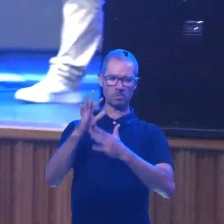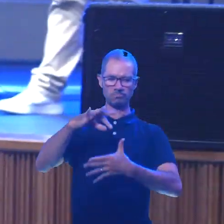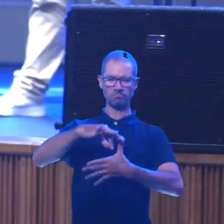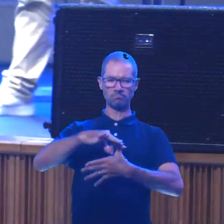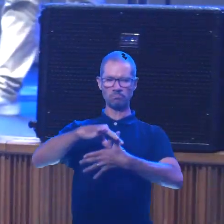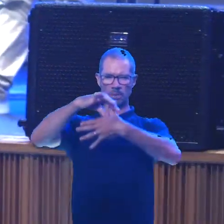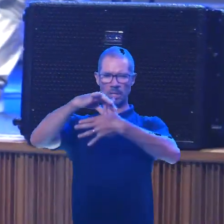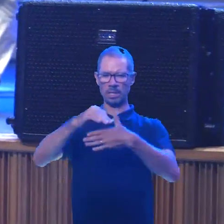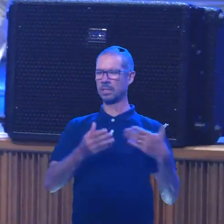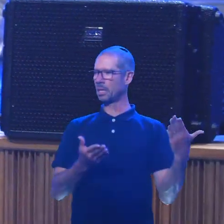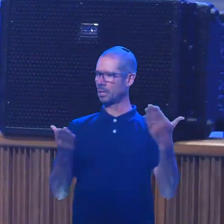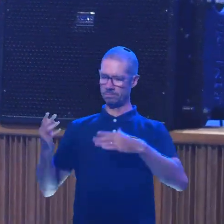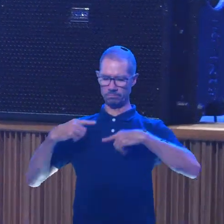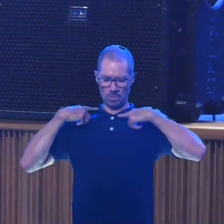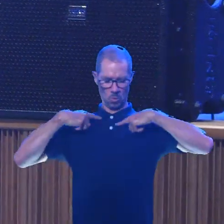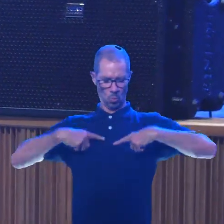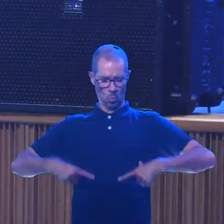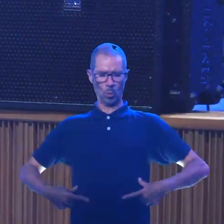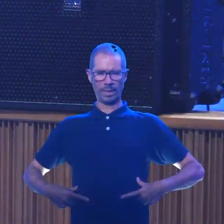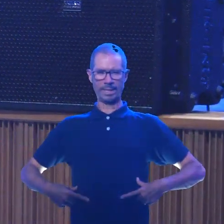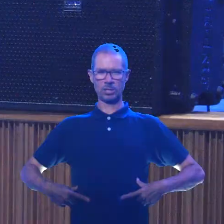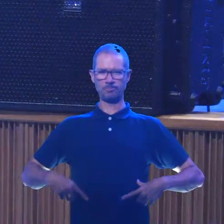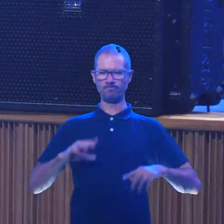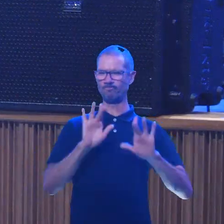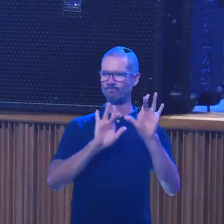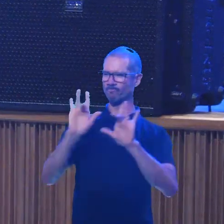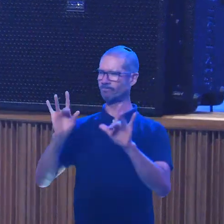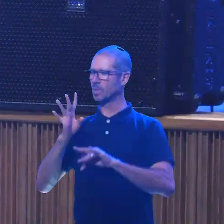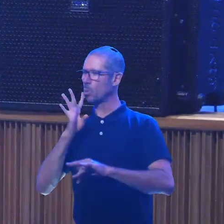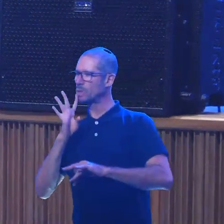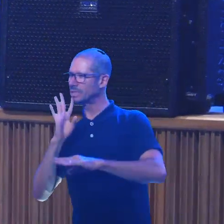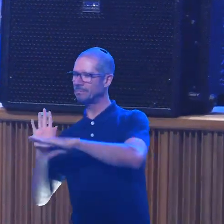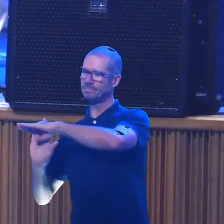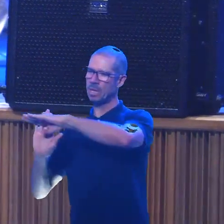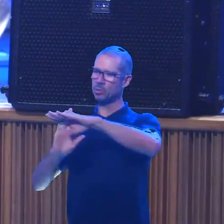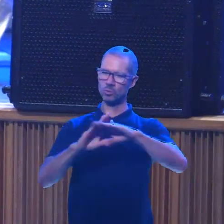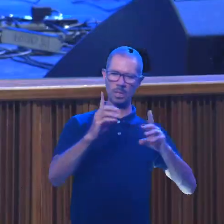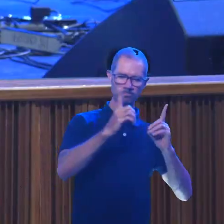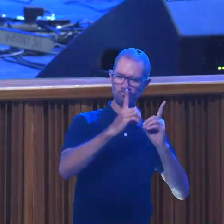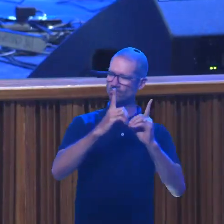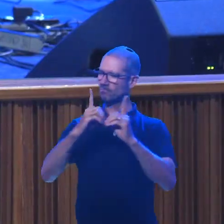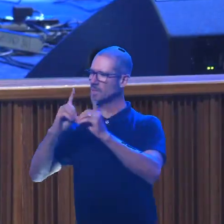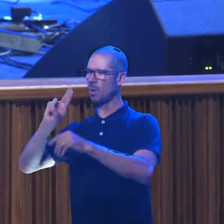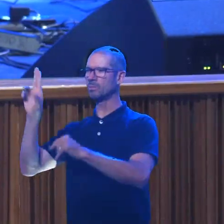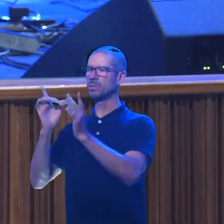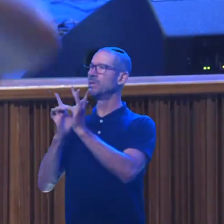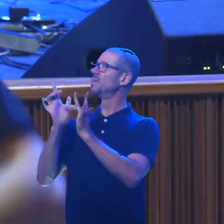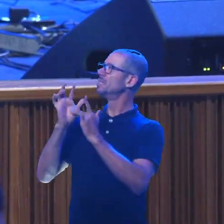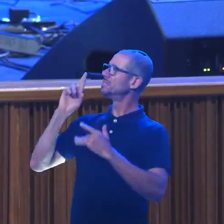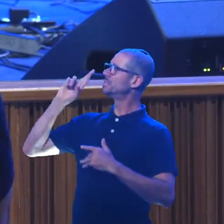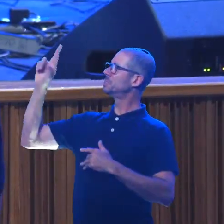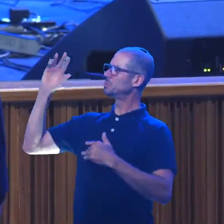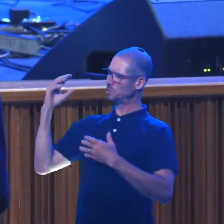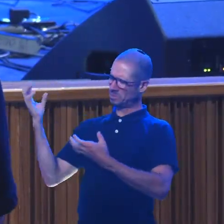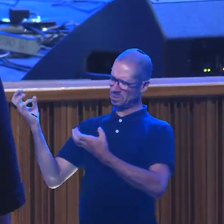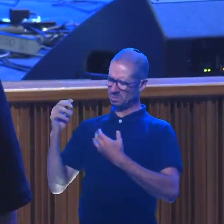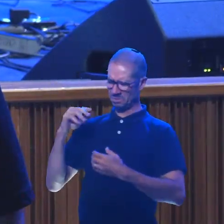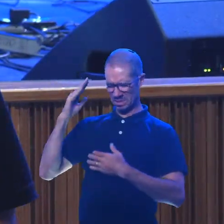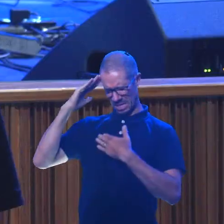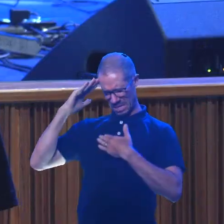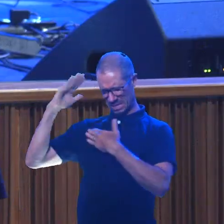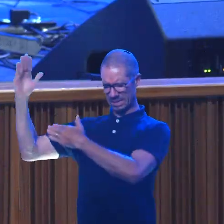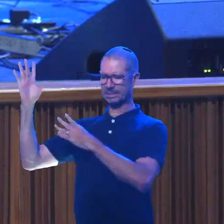estão com o colete. A gente quer poder te conhecer, te ajudar nessa caminhada em nome de Jesus. Senhor, nós queremos te agradecer por esse tempo